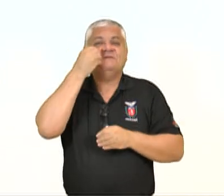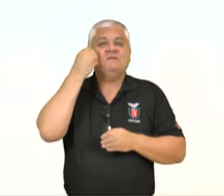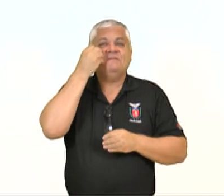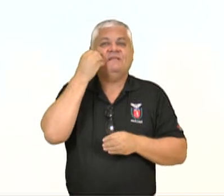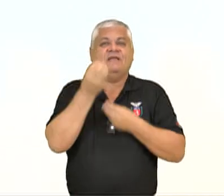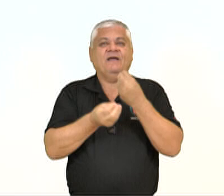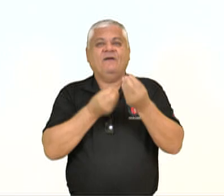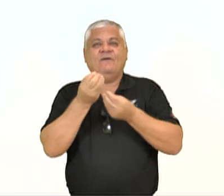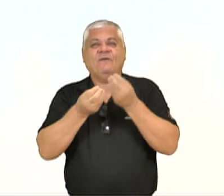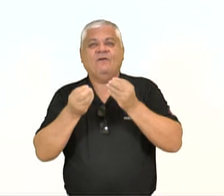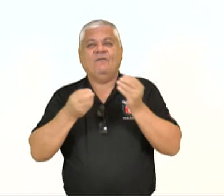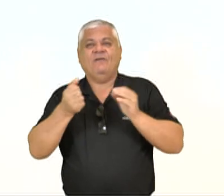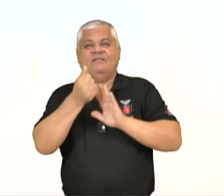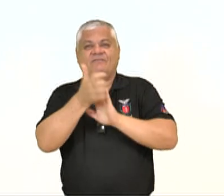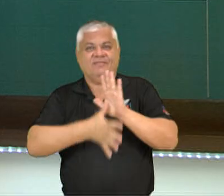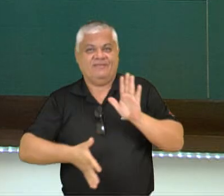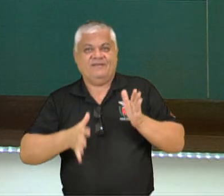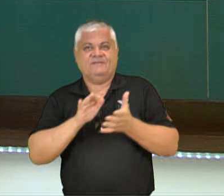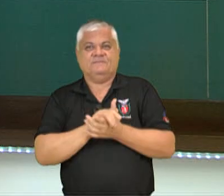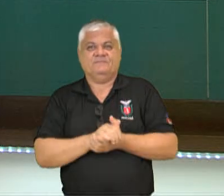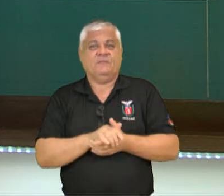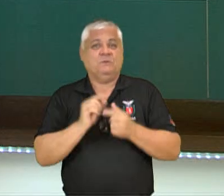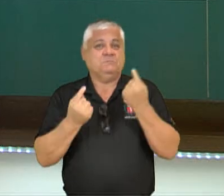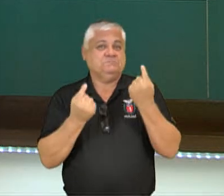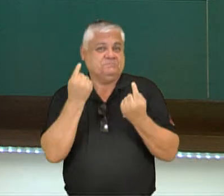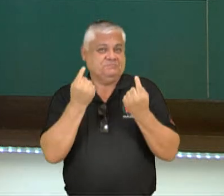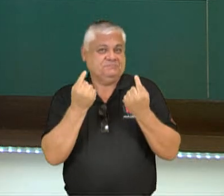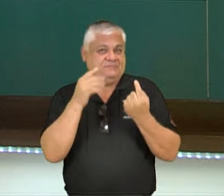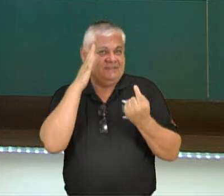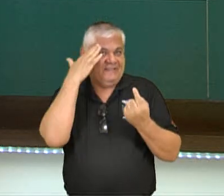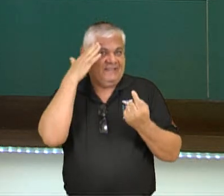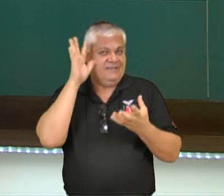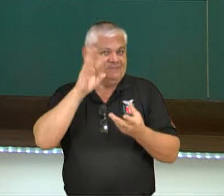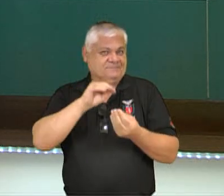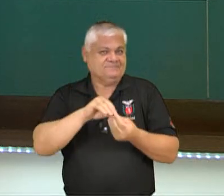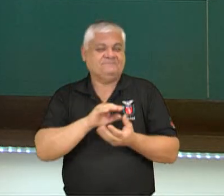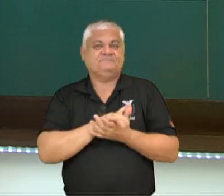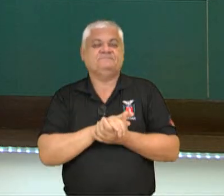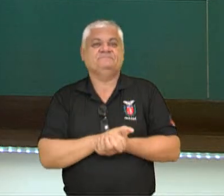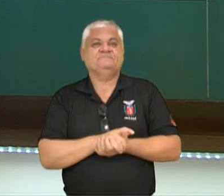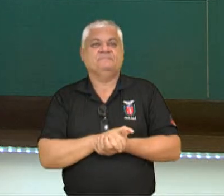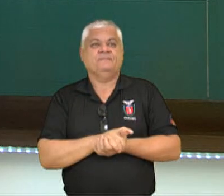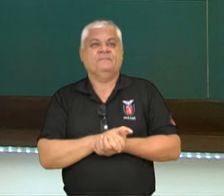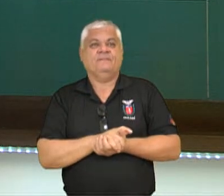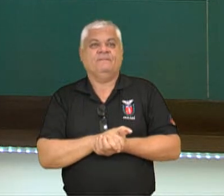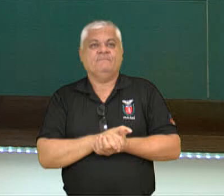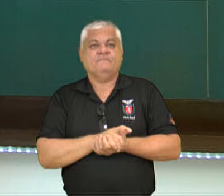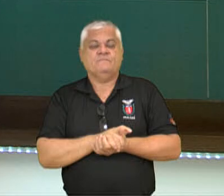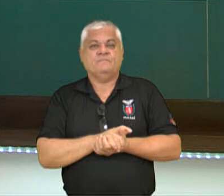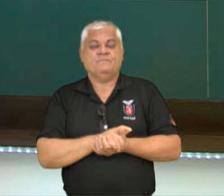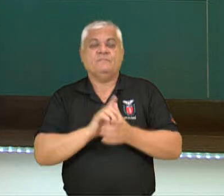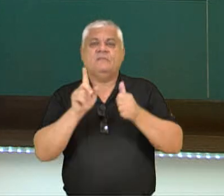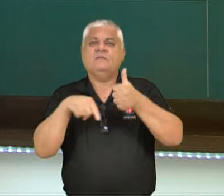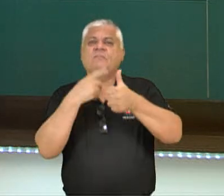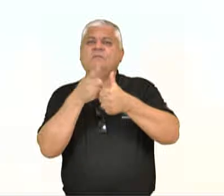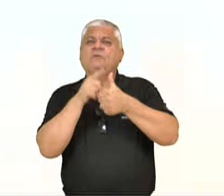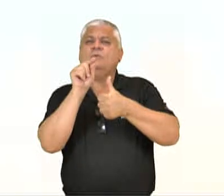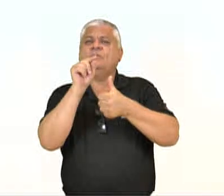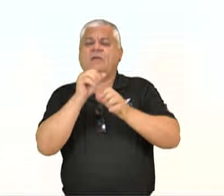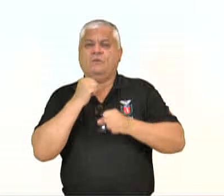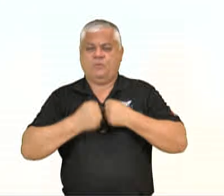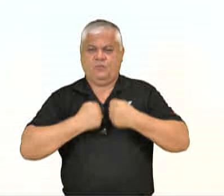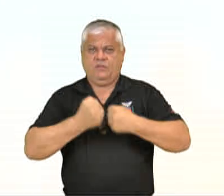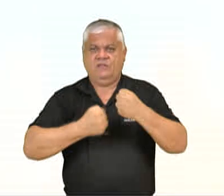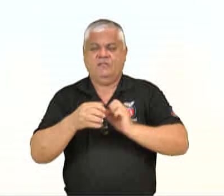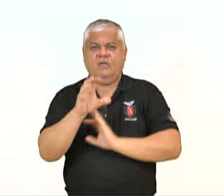essa atividade física? Vamos entender um pouquinho mais sobre ela? Primeiro, o que é corrida de